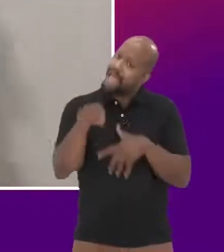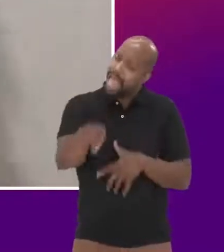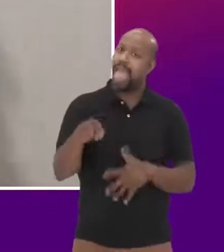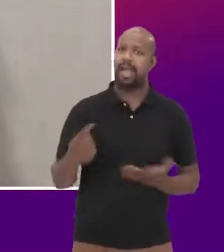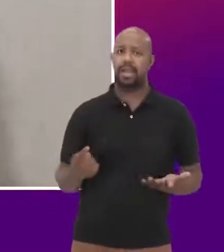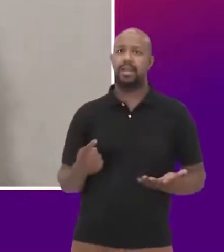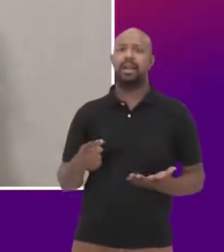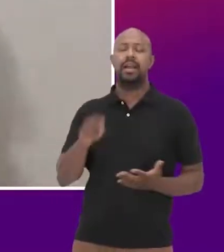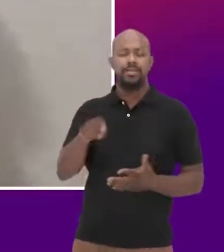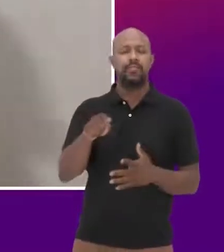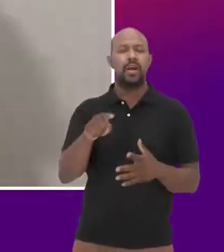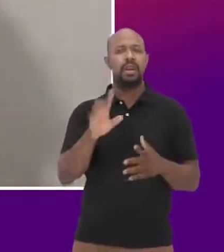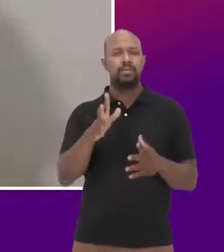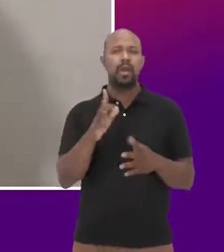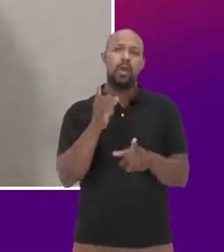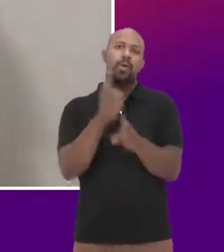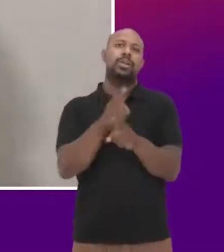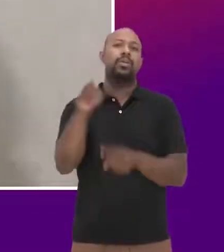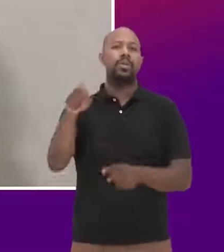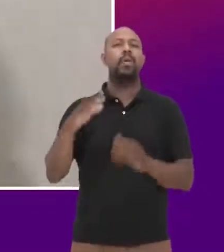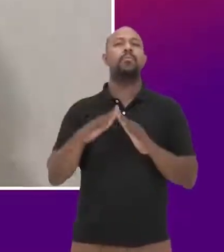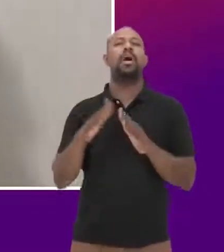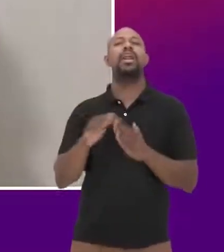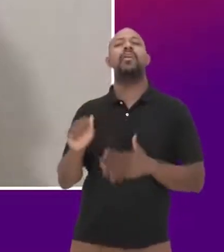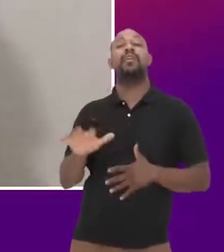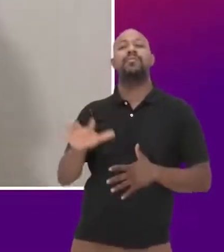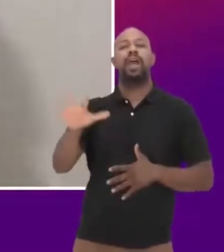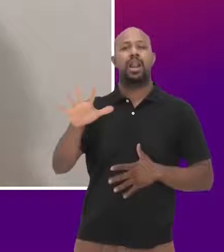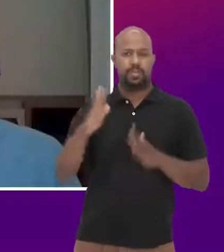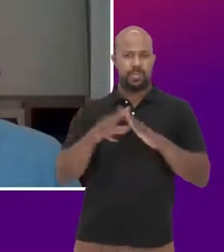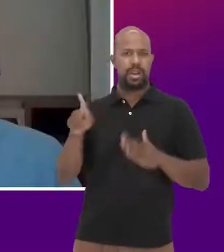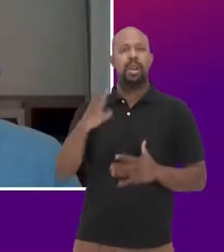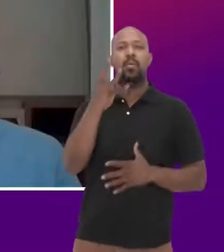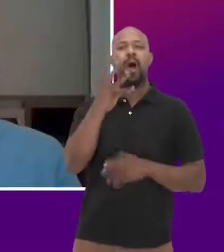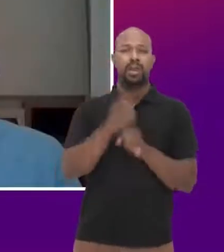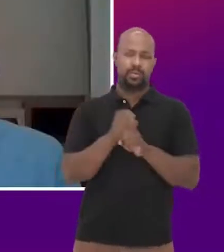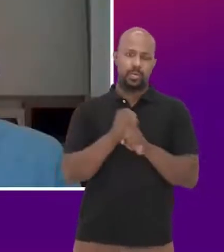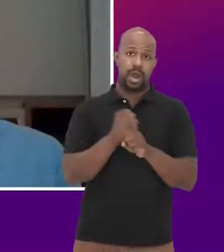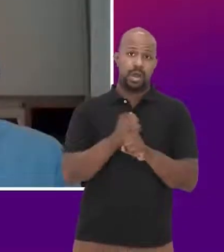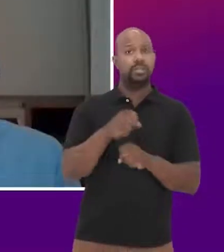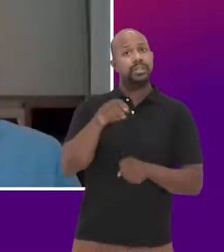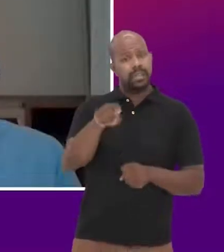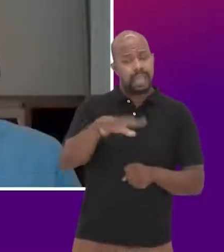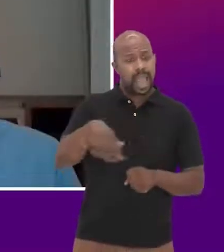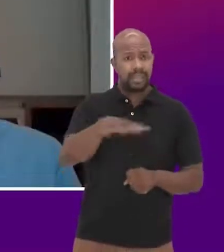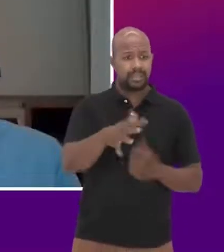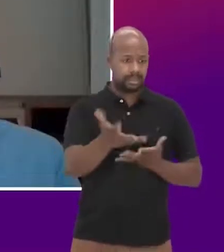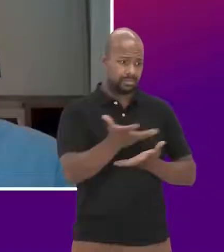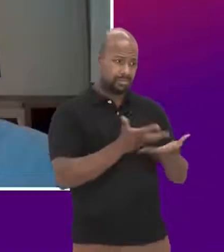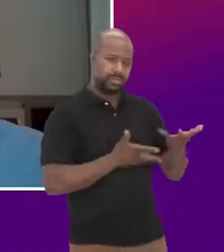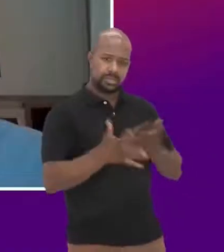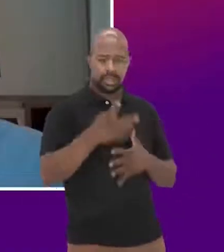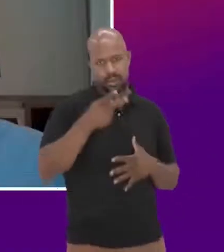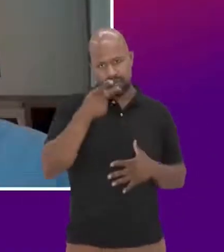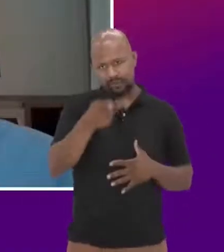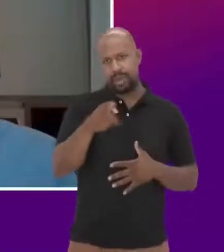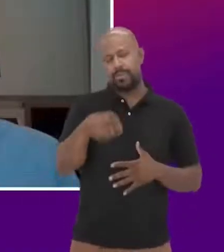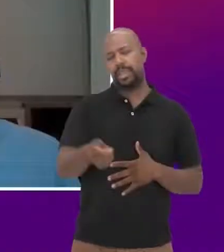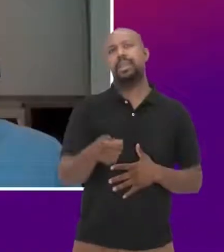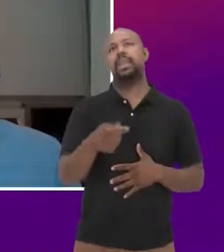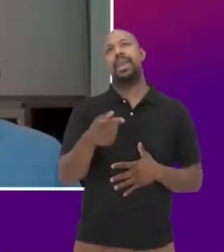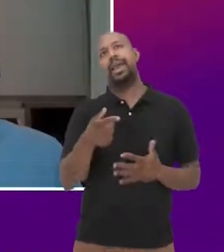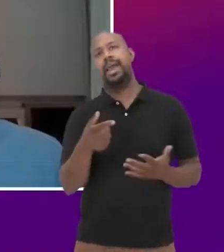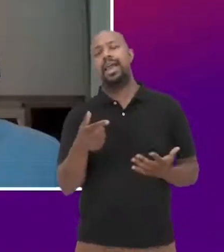e foi o que eu encontrei quando morei na favela durante 4 anos, que, por exemplo, essa rede social, que eu chamo, que